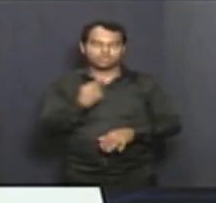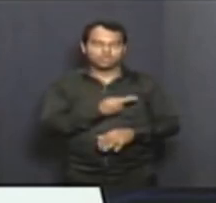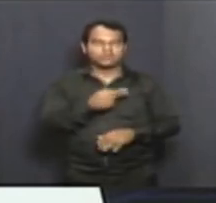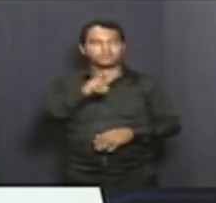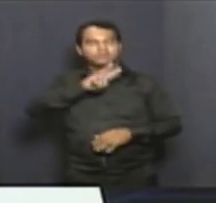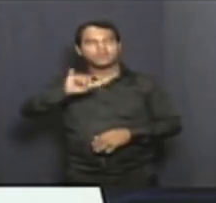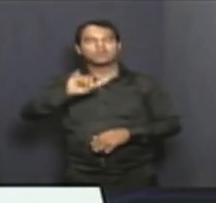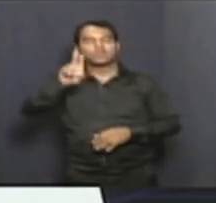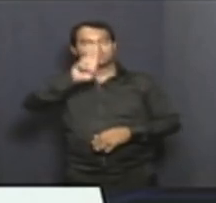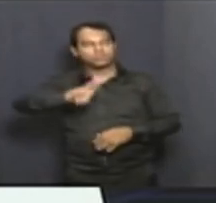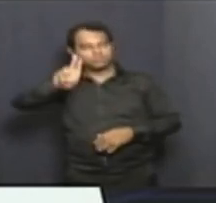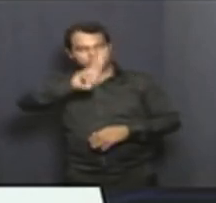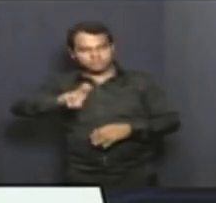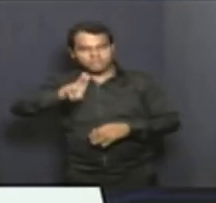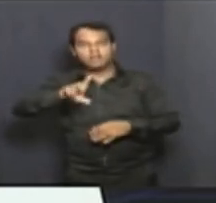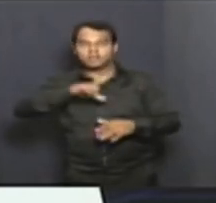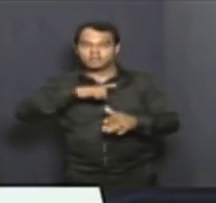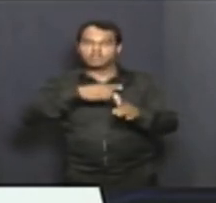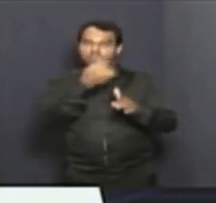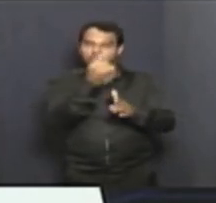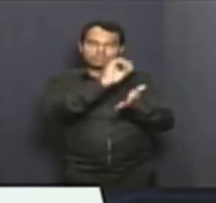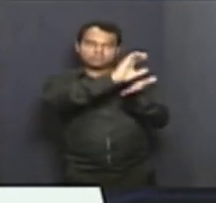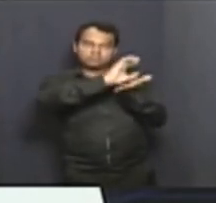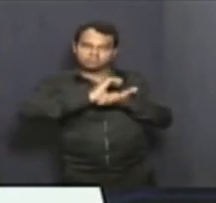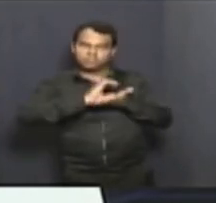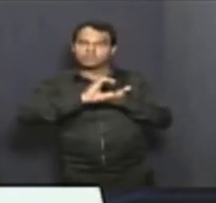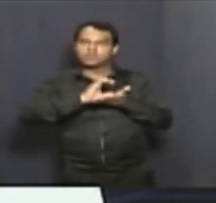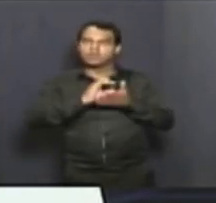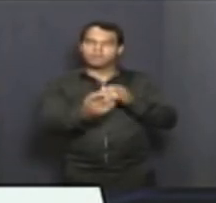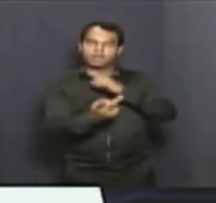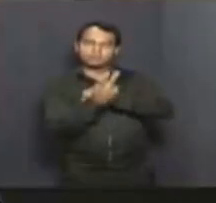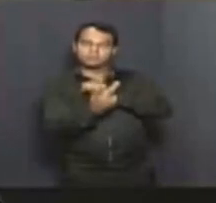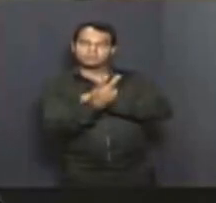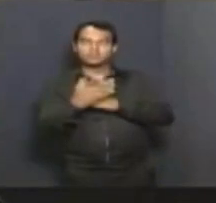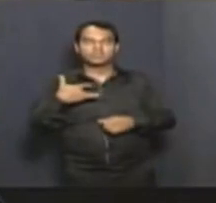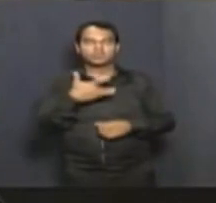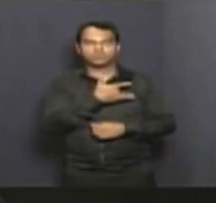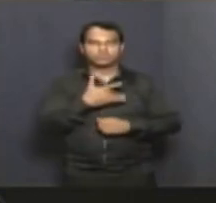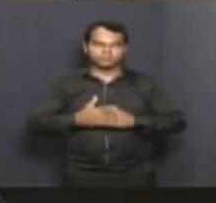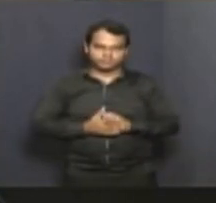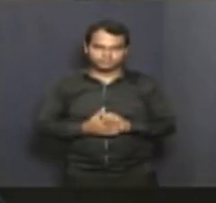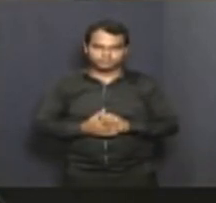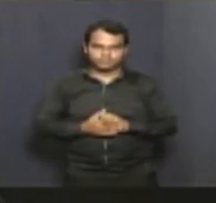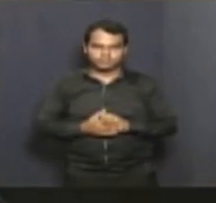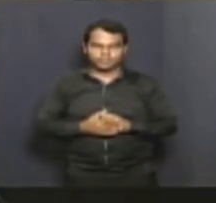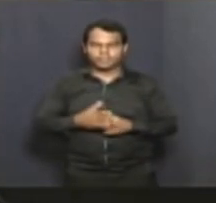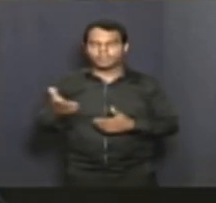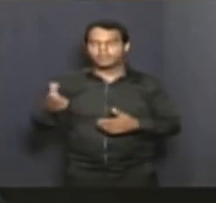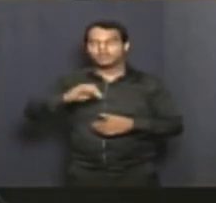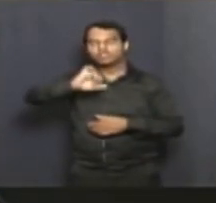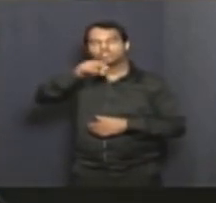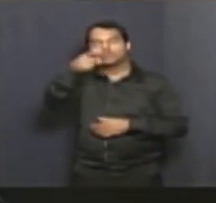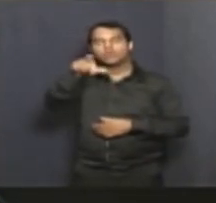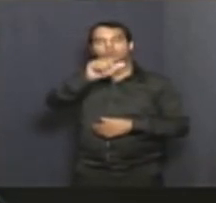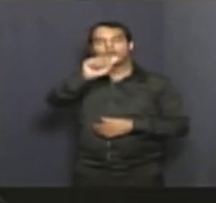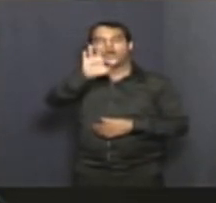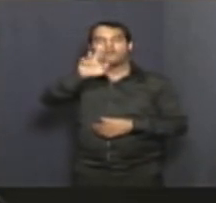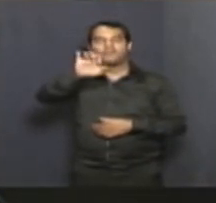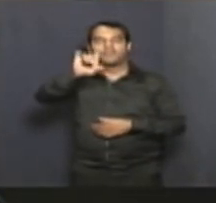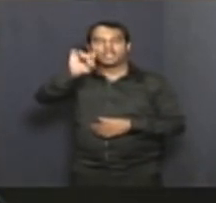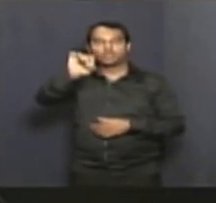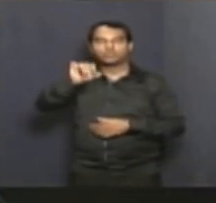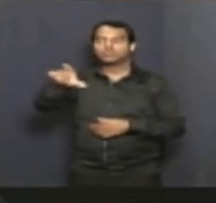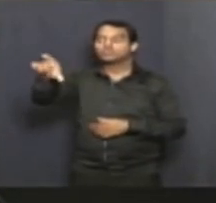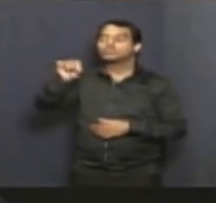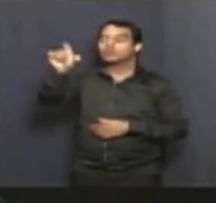gastar o que nós temos de previsão de gastos é auxílio-tratamento saúde o candidato joão alfredo sua vez de escolher um candidato e um tema